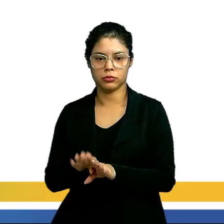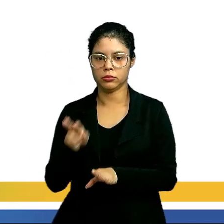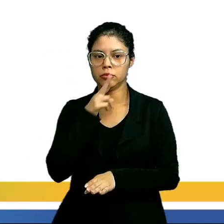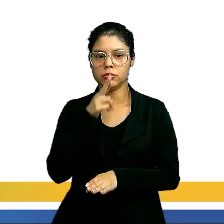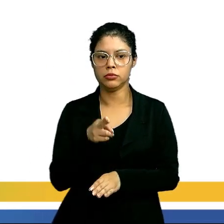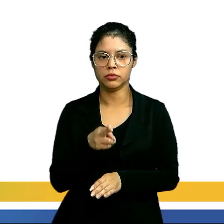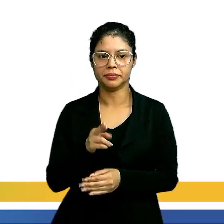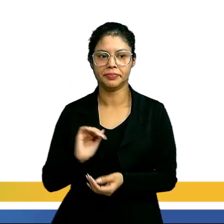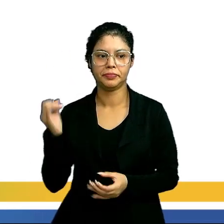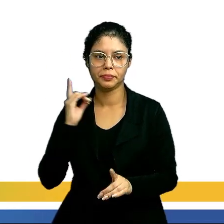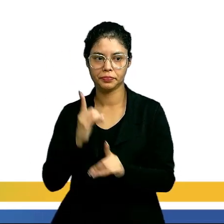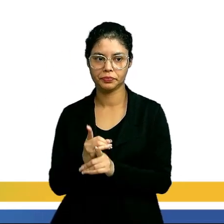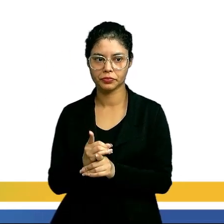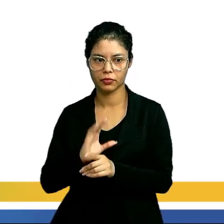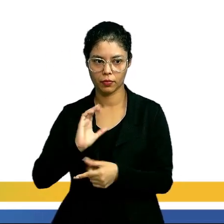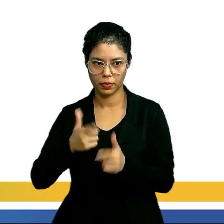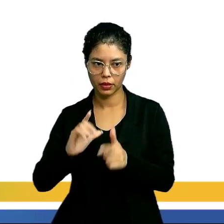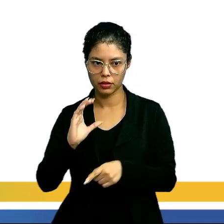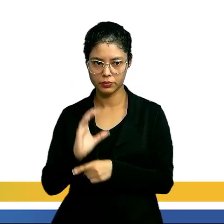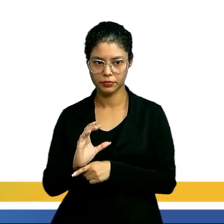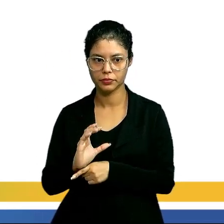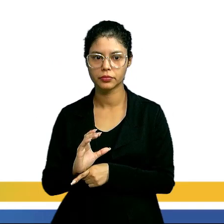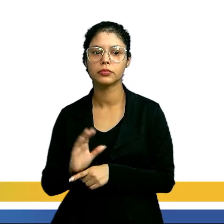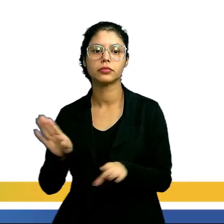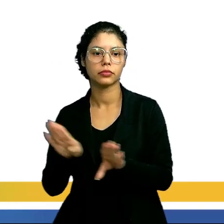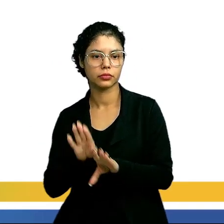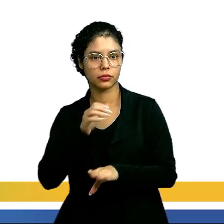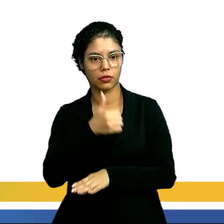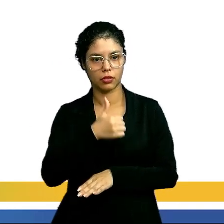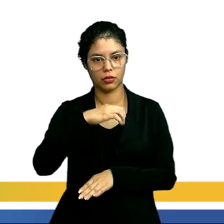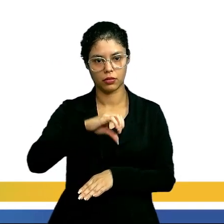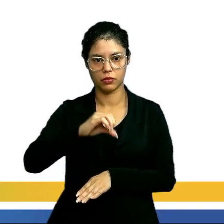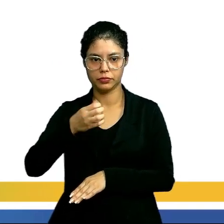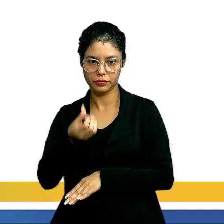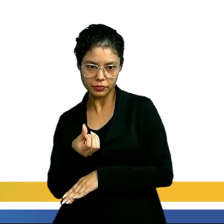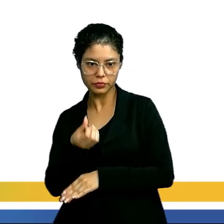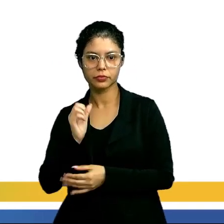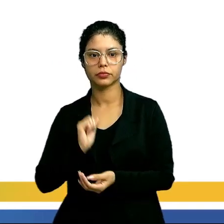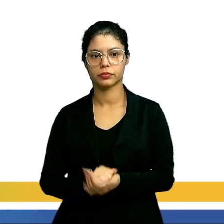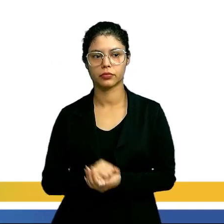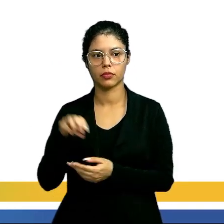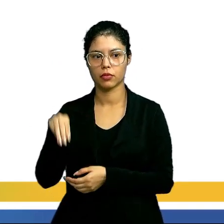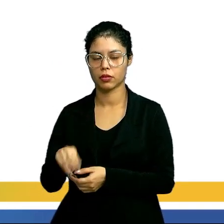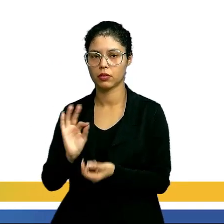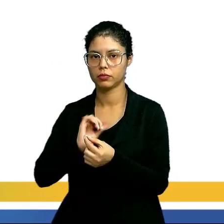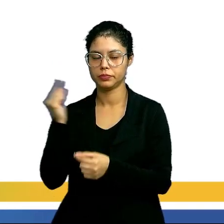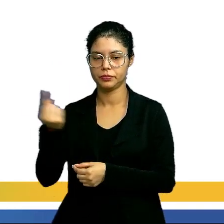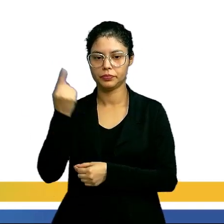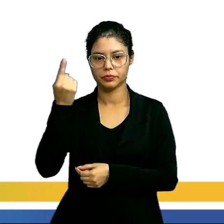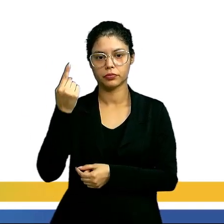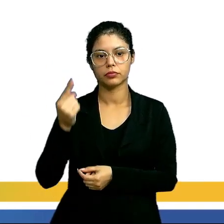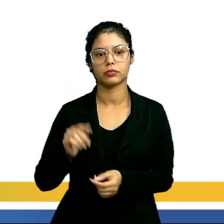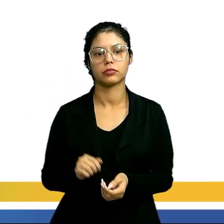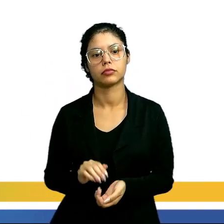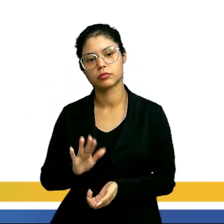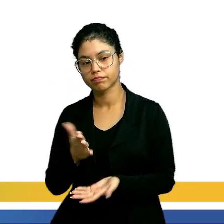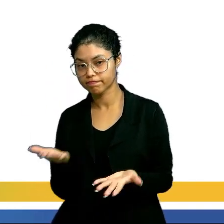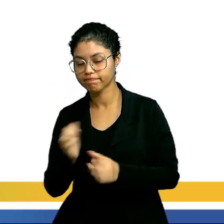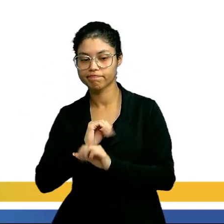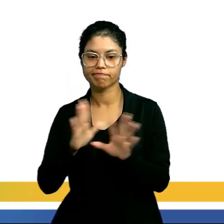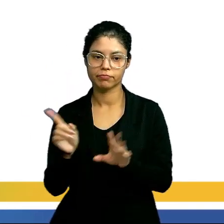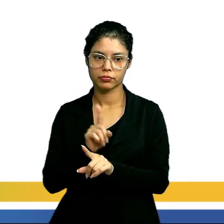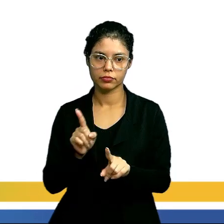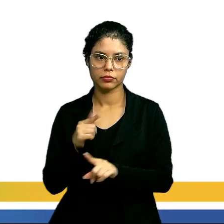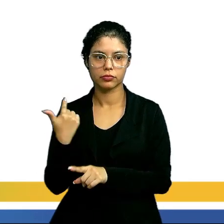no resultado ao qual encontramos. Letra C. A barragem da usina de Itaipu, com 196 metros de altura. Obviamente